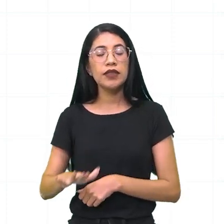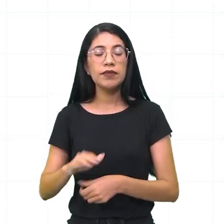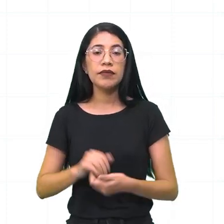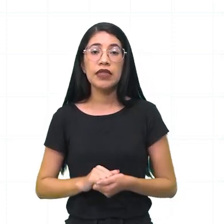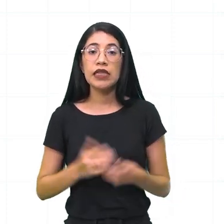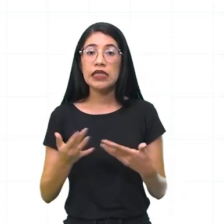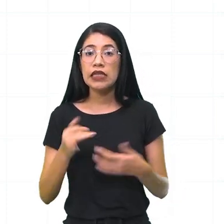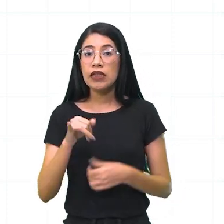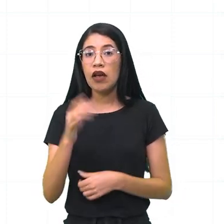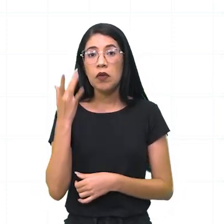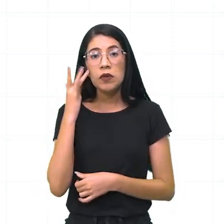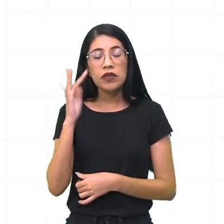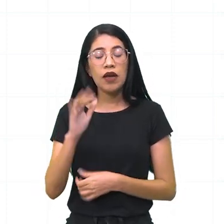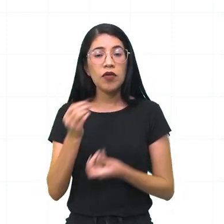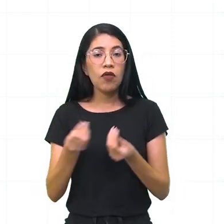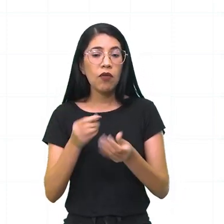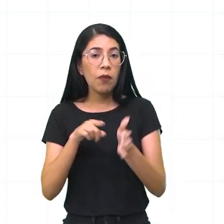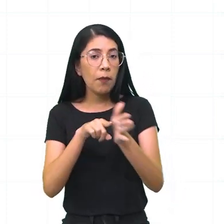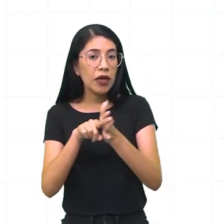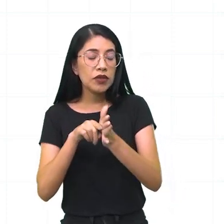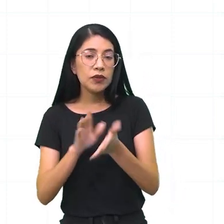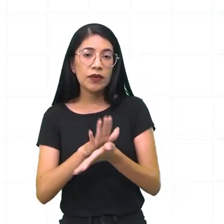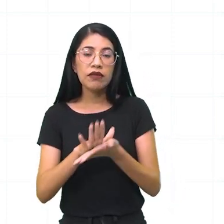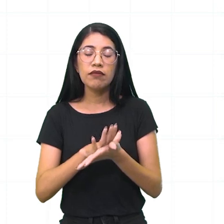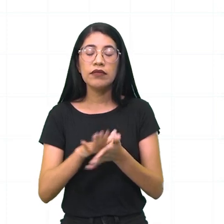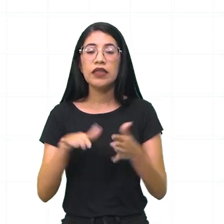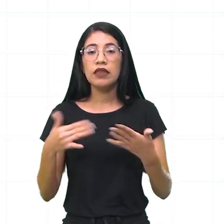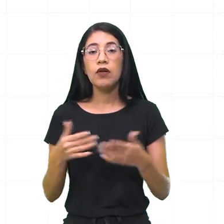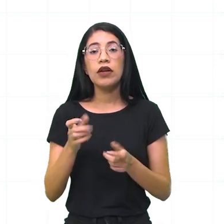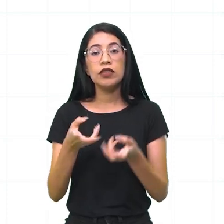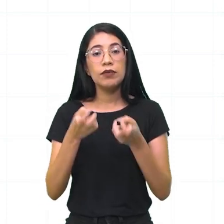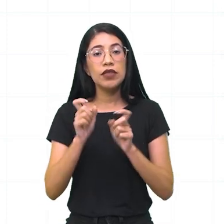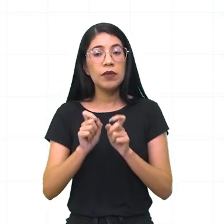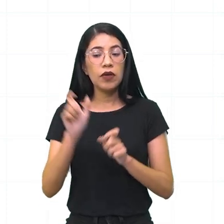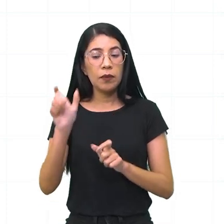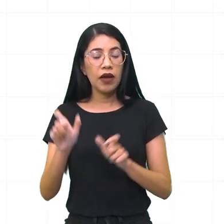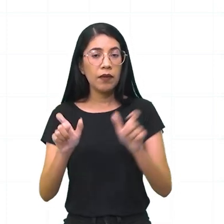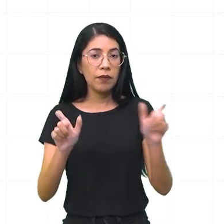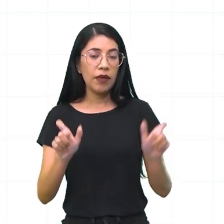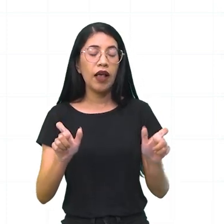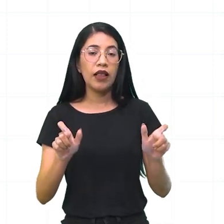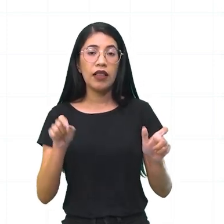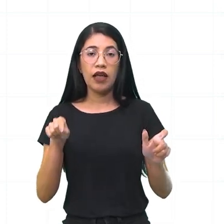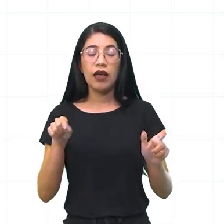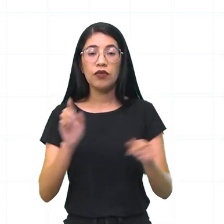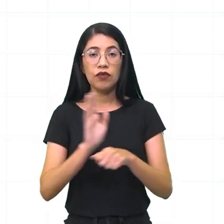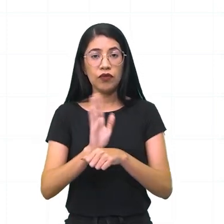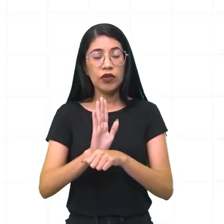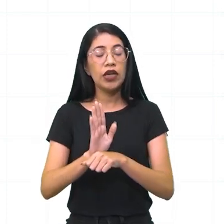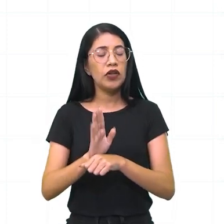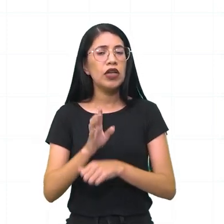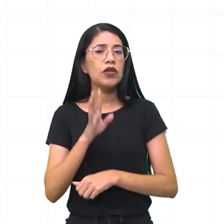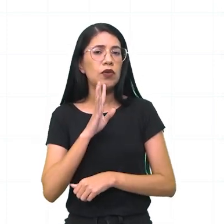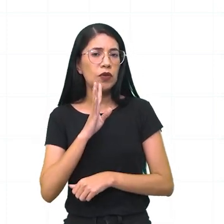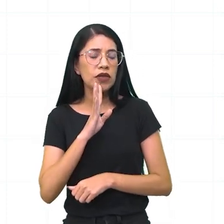se você não sabe, se você não pesquisou? Nós vimos ali que os dois personagens do nosso debate, eles tinham conhecimento, eles